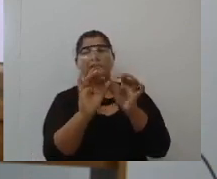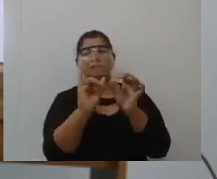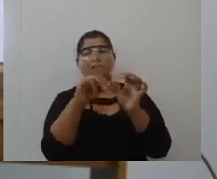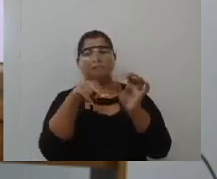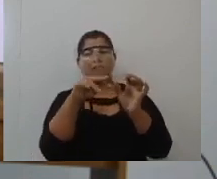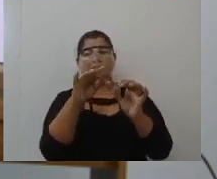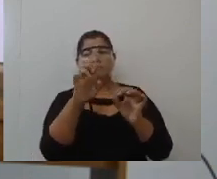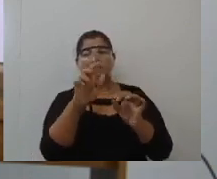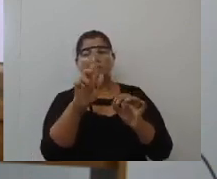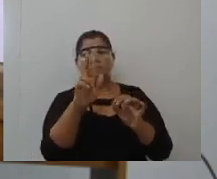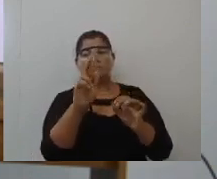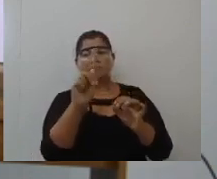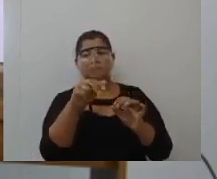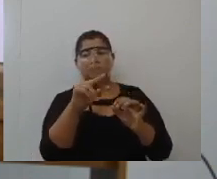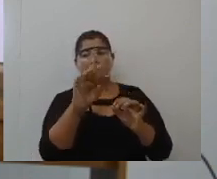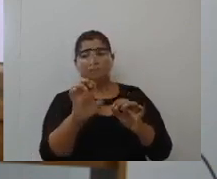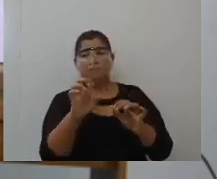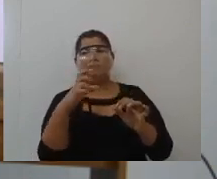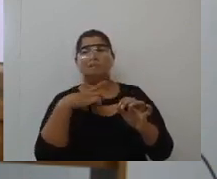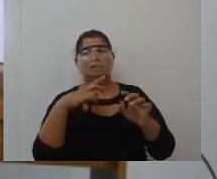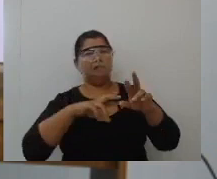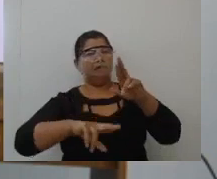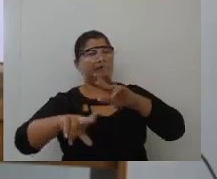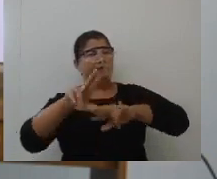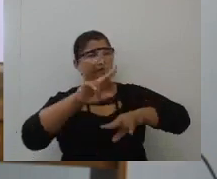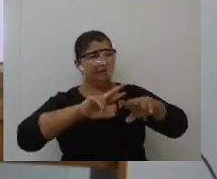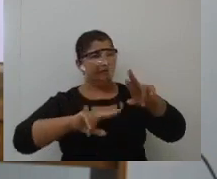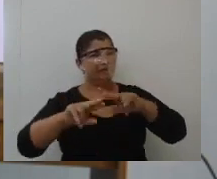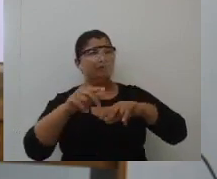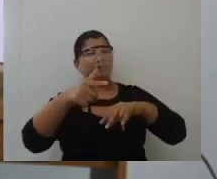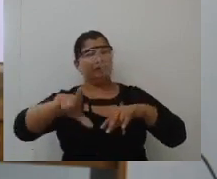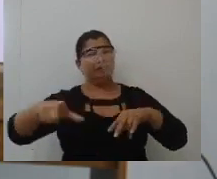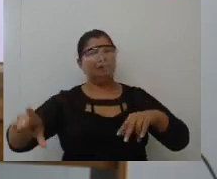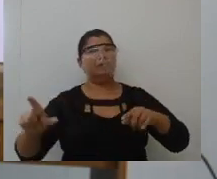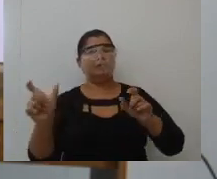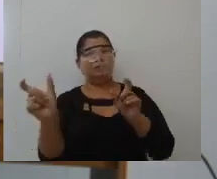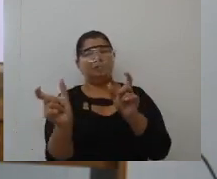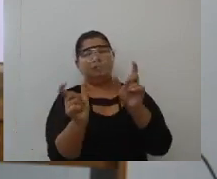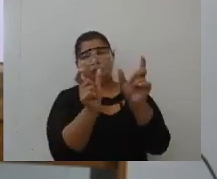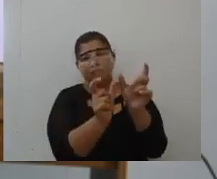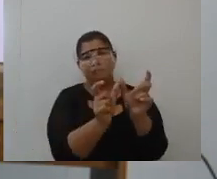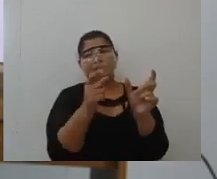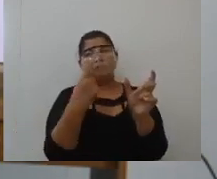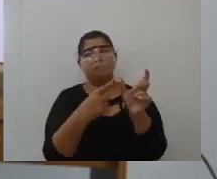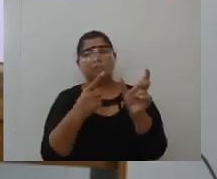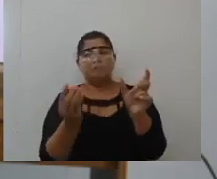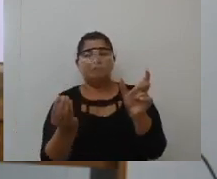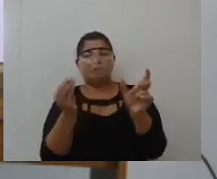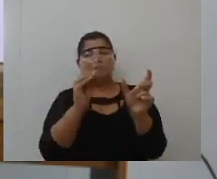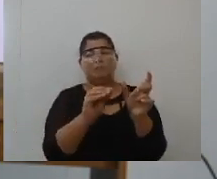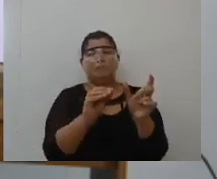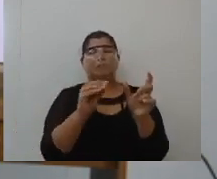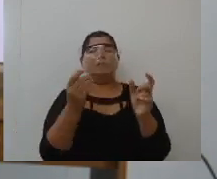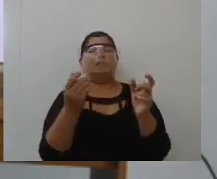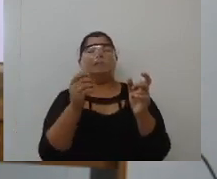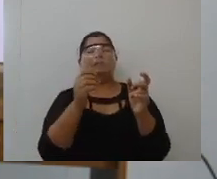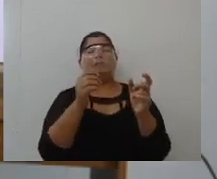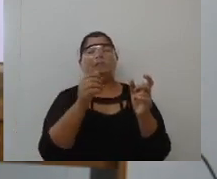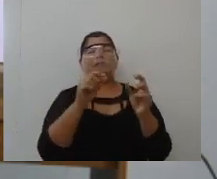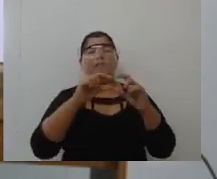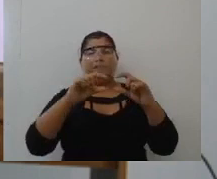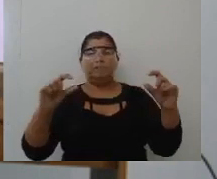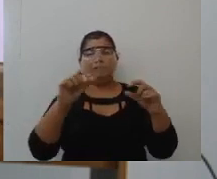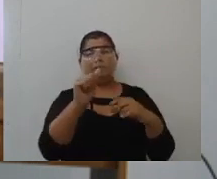ela diverge das outras subordinadas, né? Porque as outras conjunções subordinadas vão introduzir orações adverbiais, subordinativas